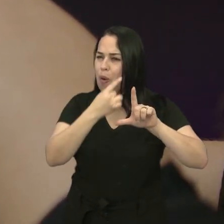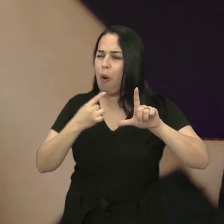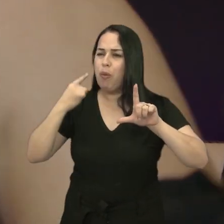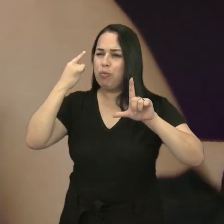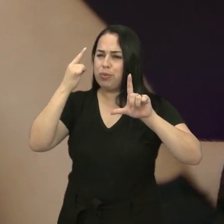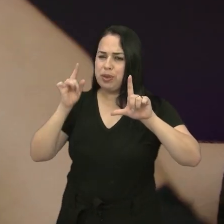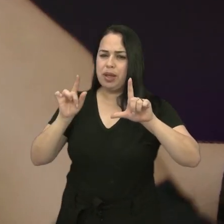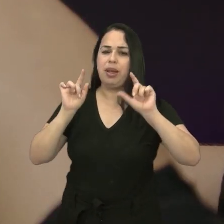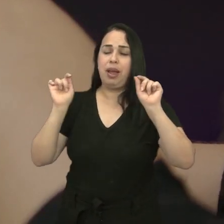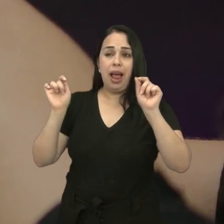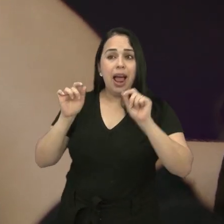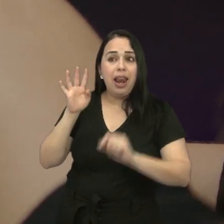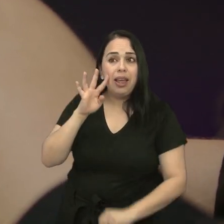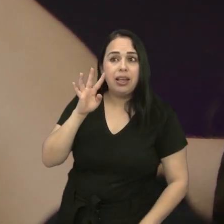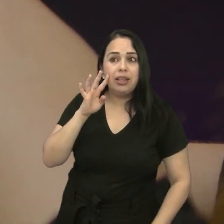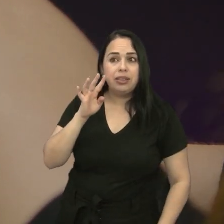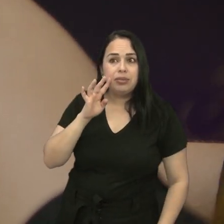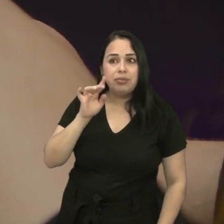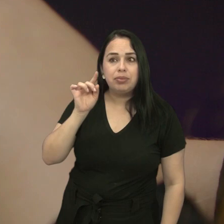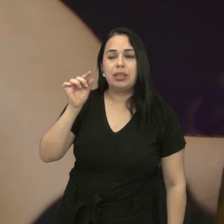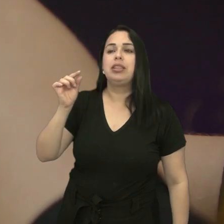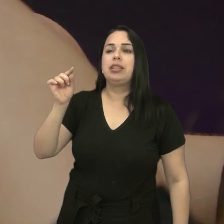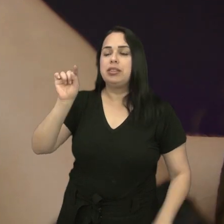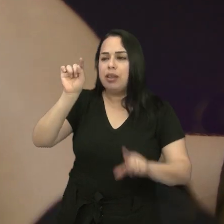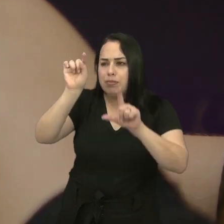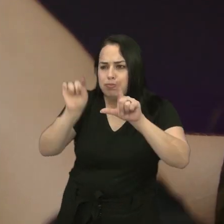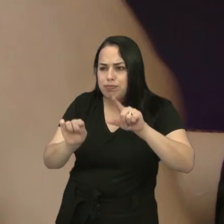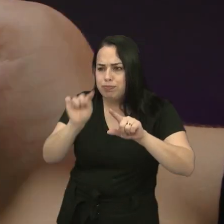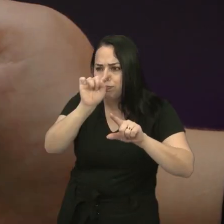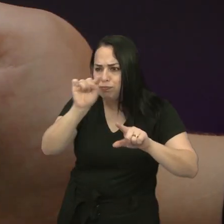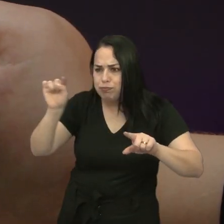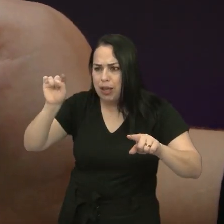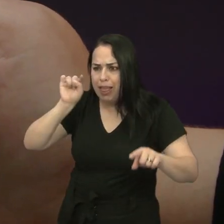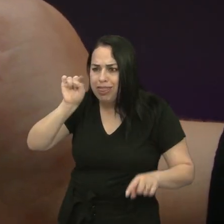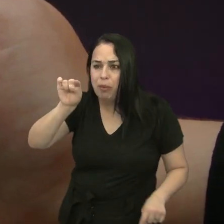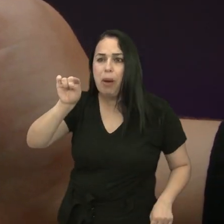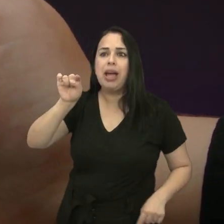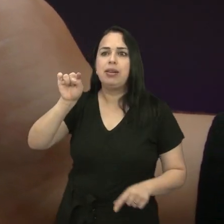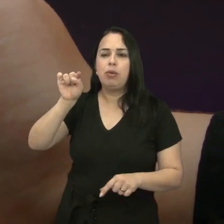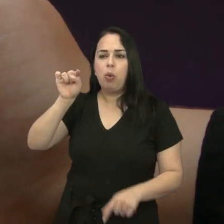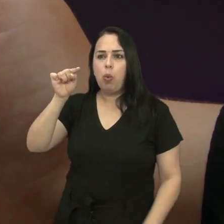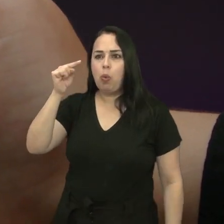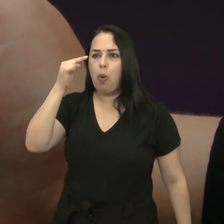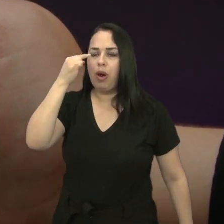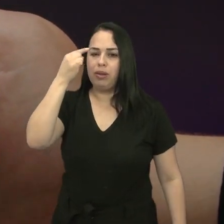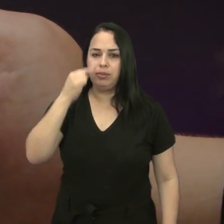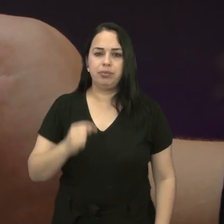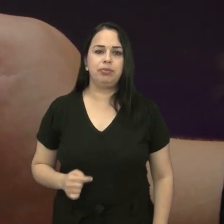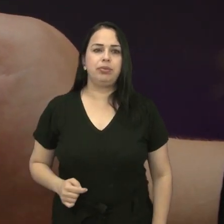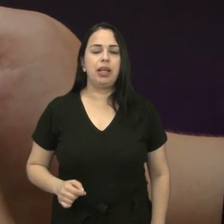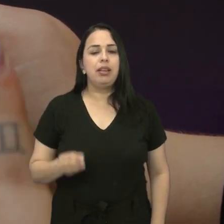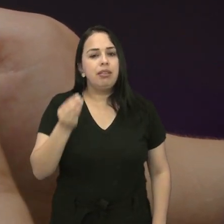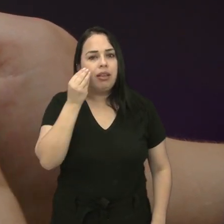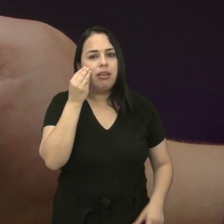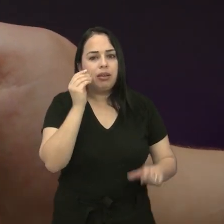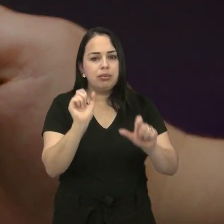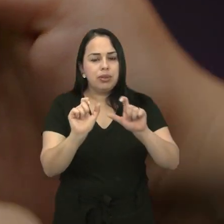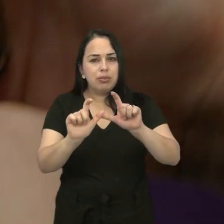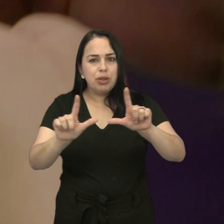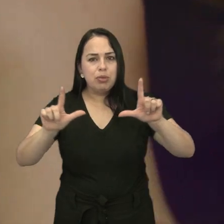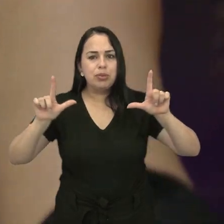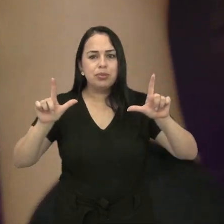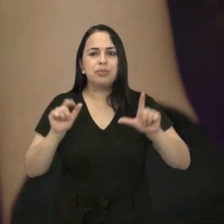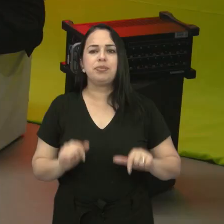deixar de repente, um olho dela aqui, nesse encontro aqui, nesse ponto forte. Tenta dar um zoom aí na Tami pra ver se sai legal.